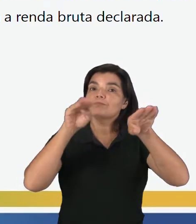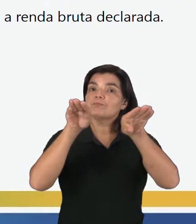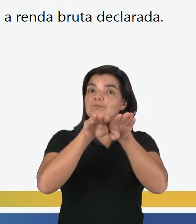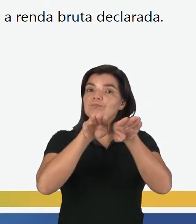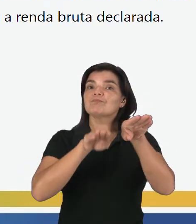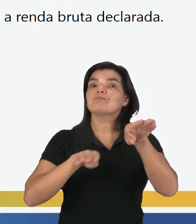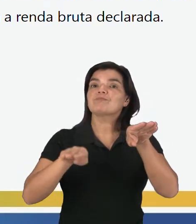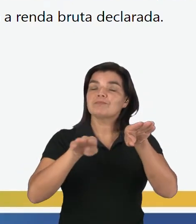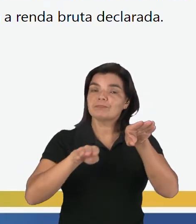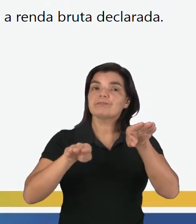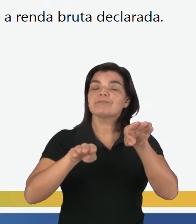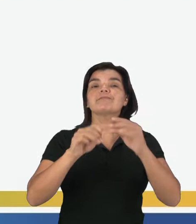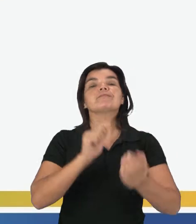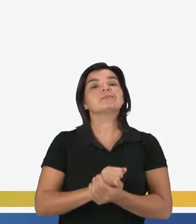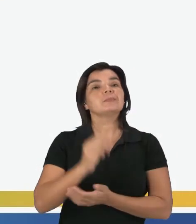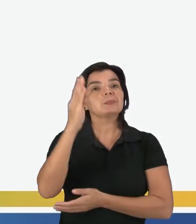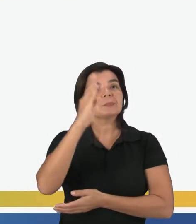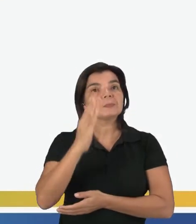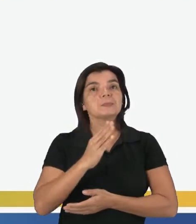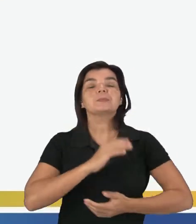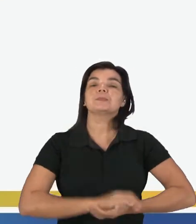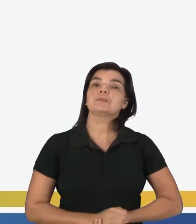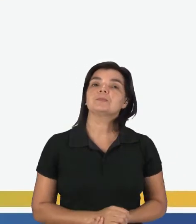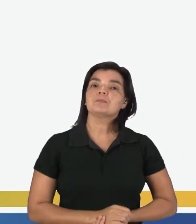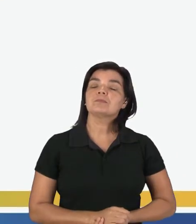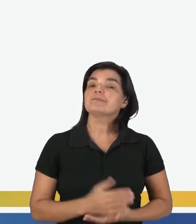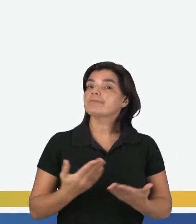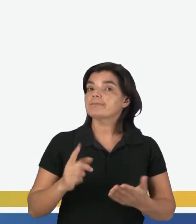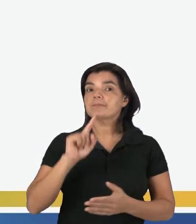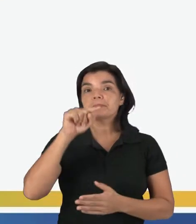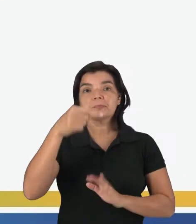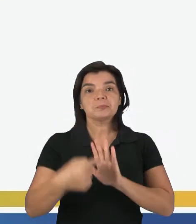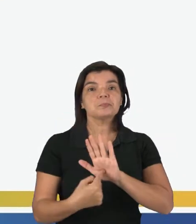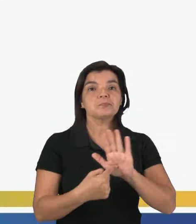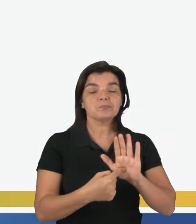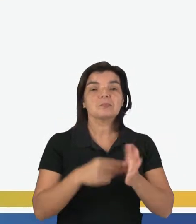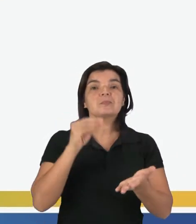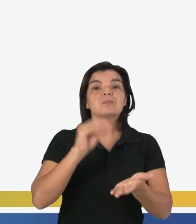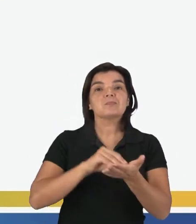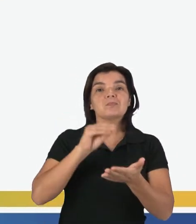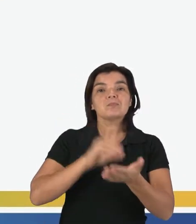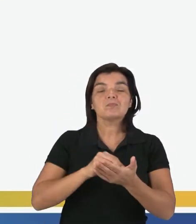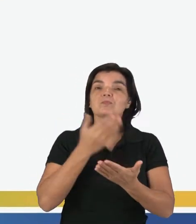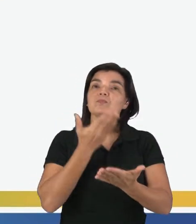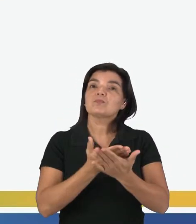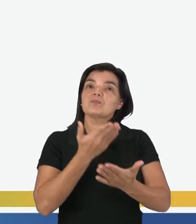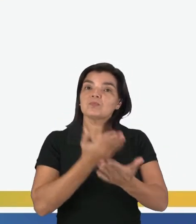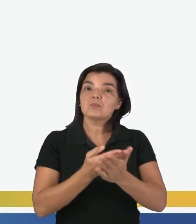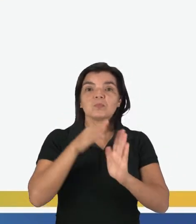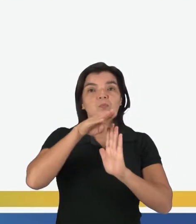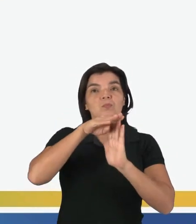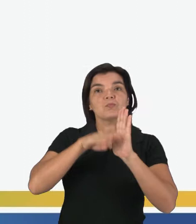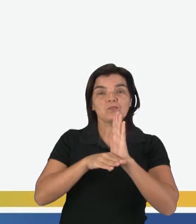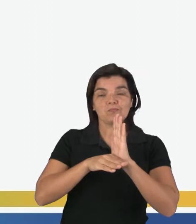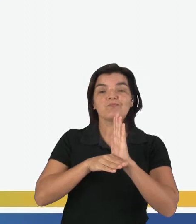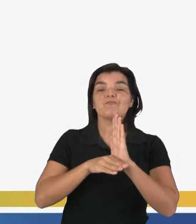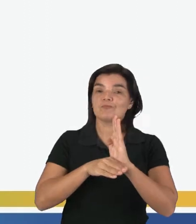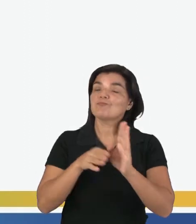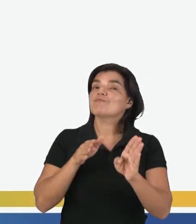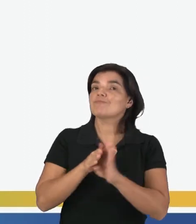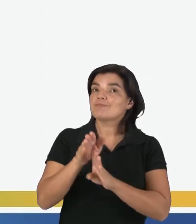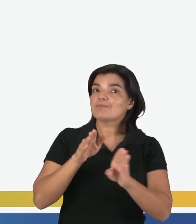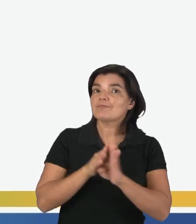desigualdade que há no nosso país. E aí o outro indicador é o analfabetismo e o baixo nível de